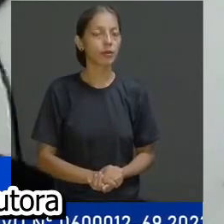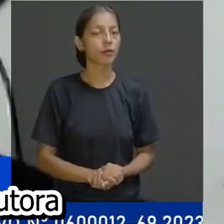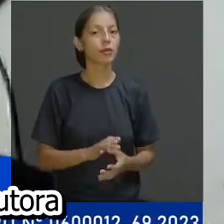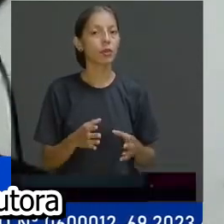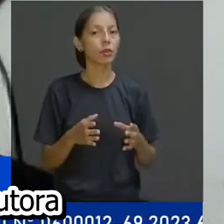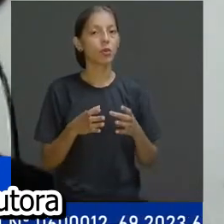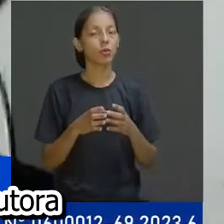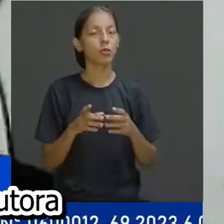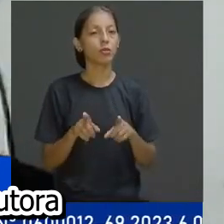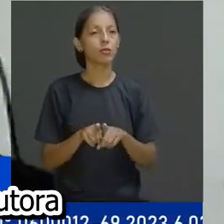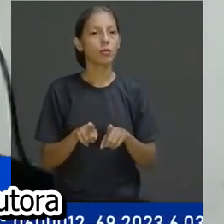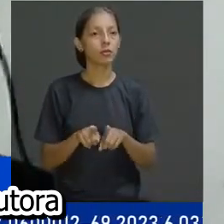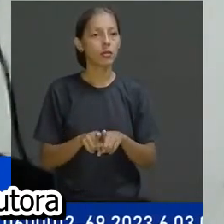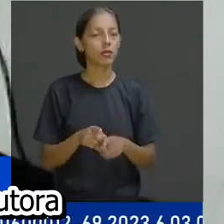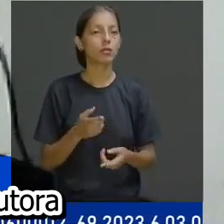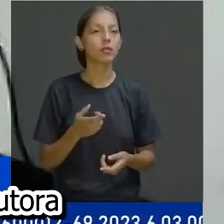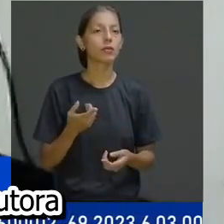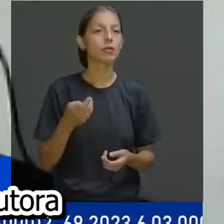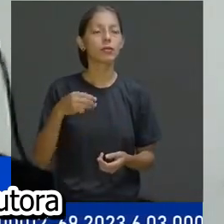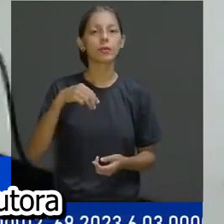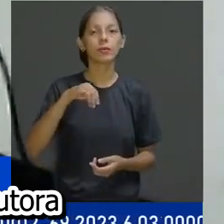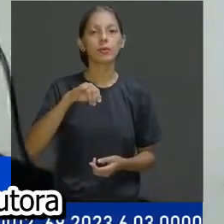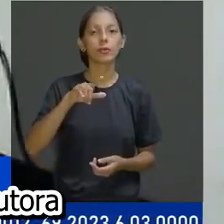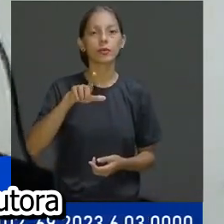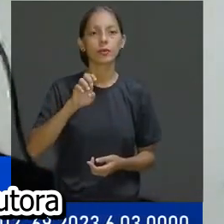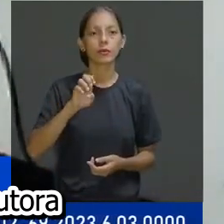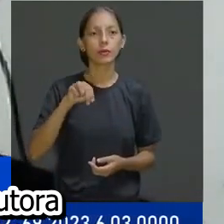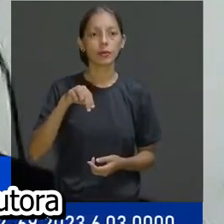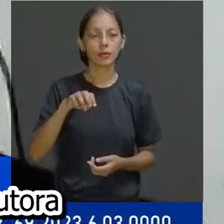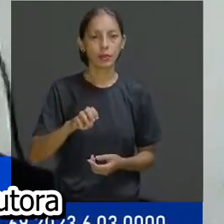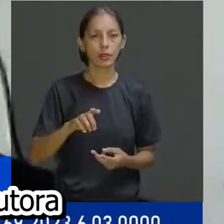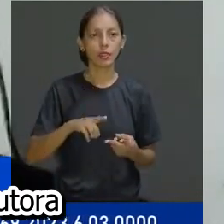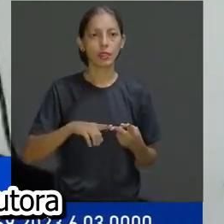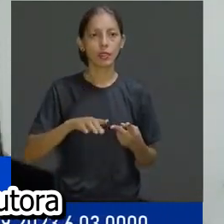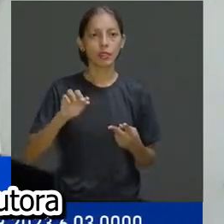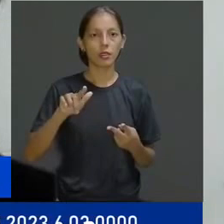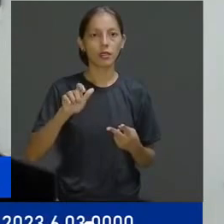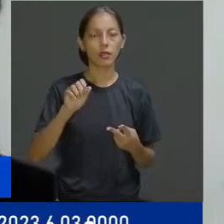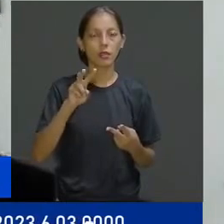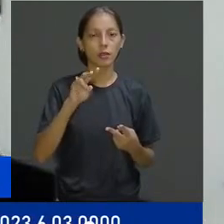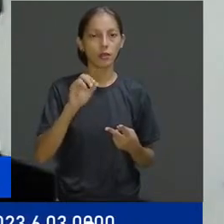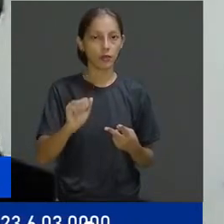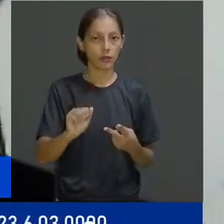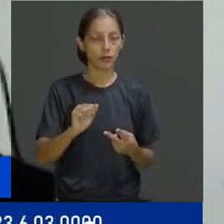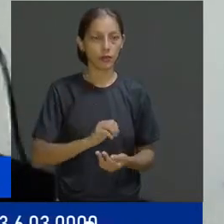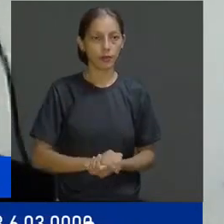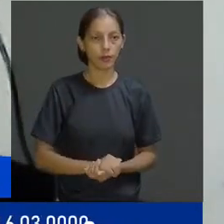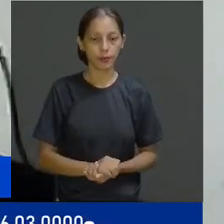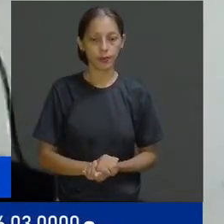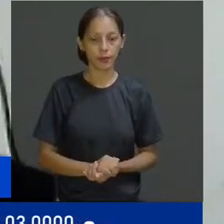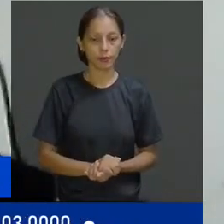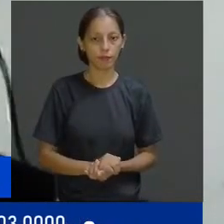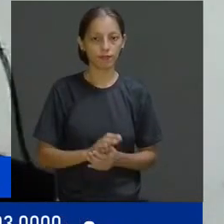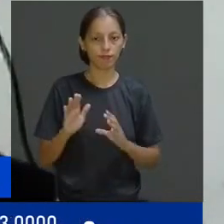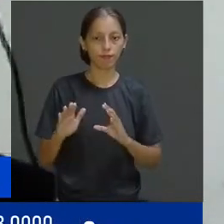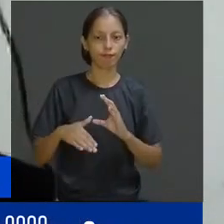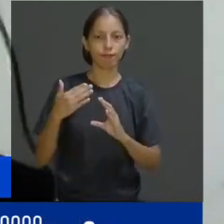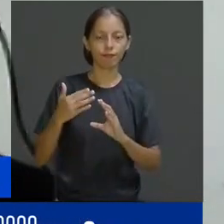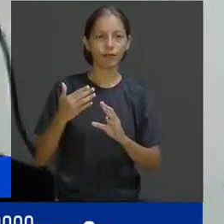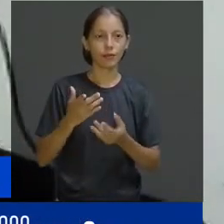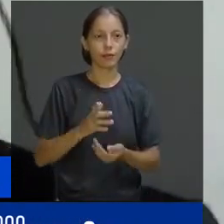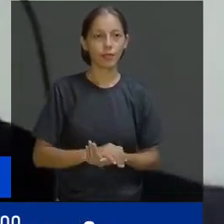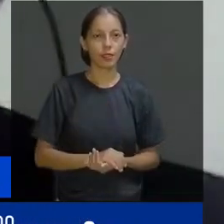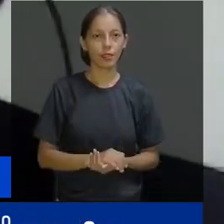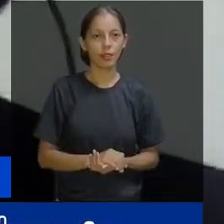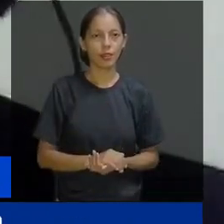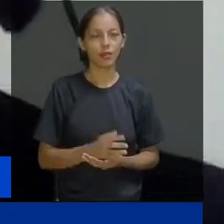os servidores, a doutora Milene e a doutora Flávia, que me encaminhou gentilmente o link para poder participar dessa maneira